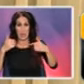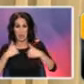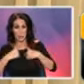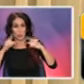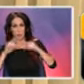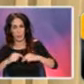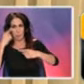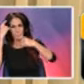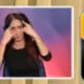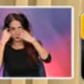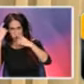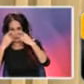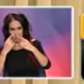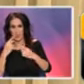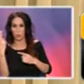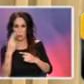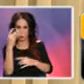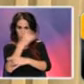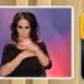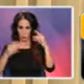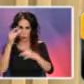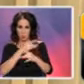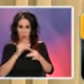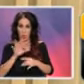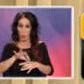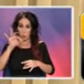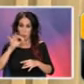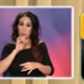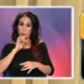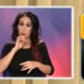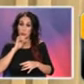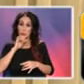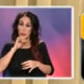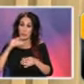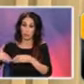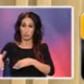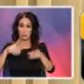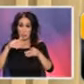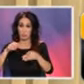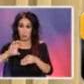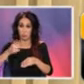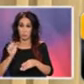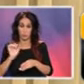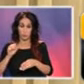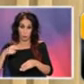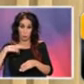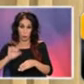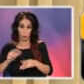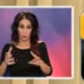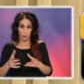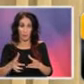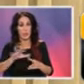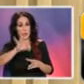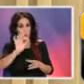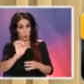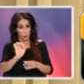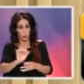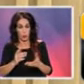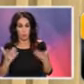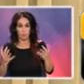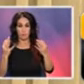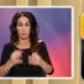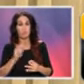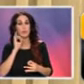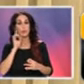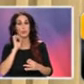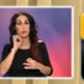presente que a União Europeia é uma opção estratégica do país. Esta opção foi